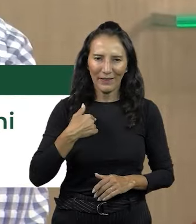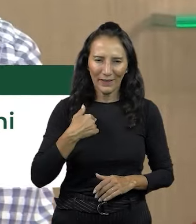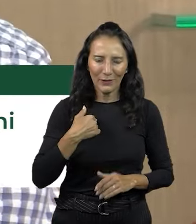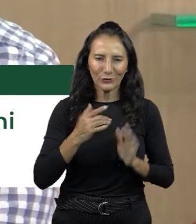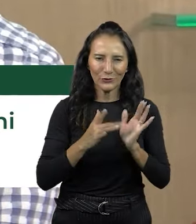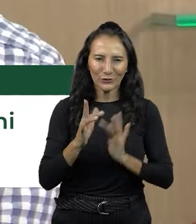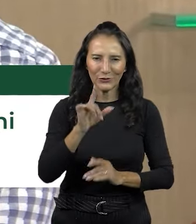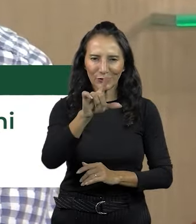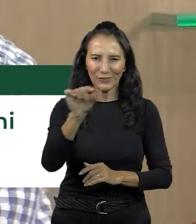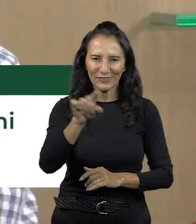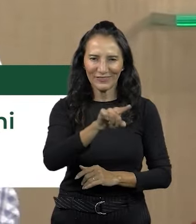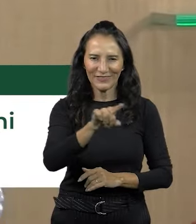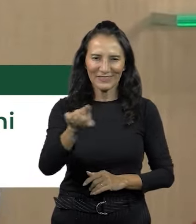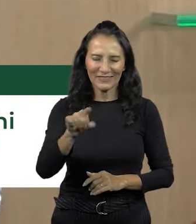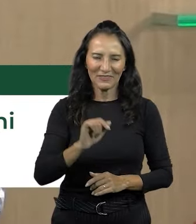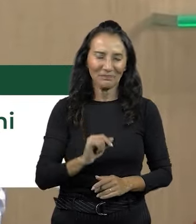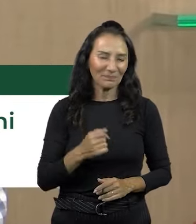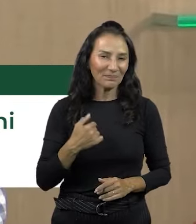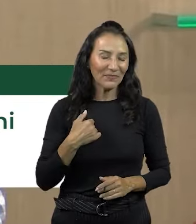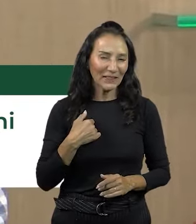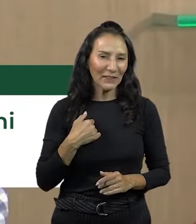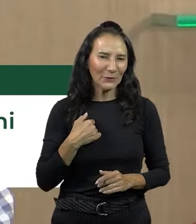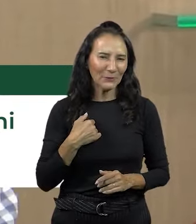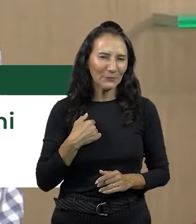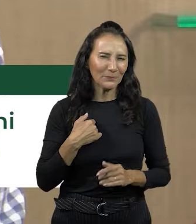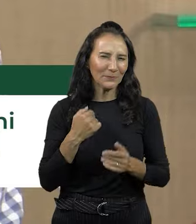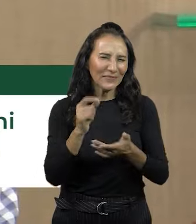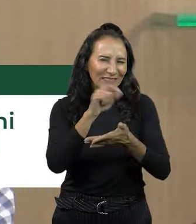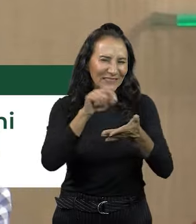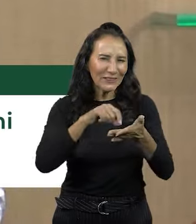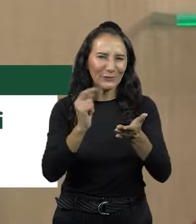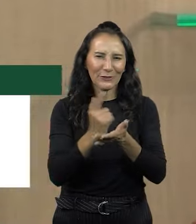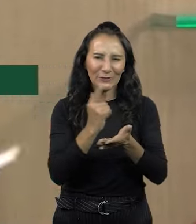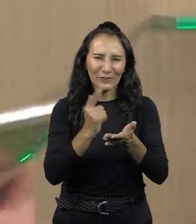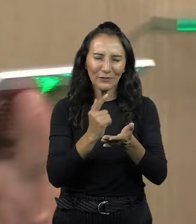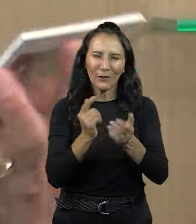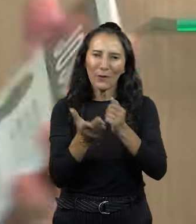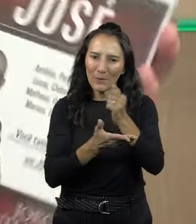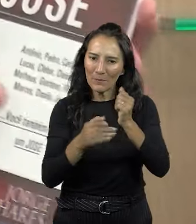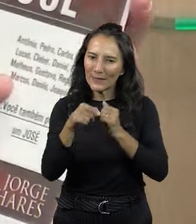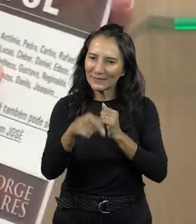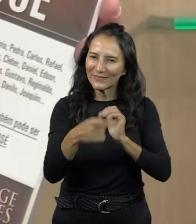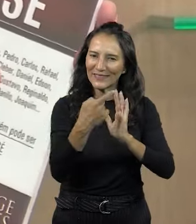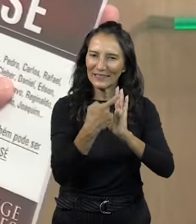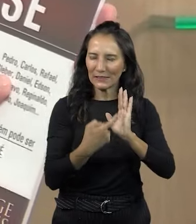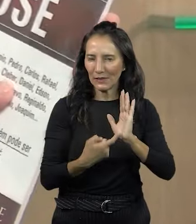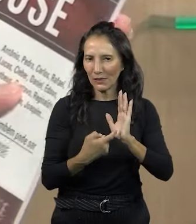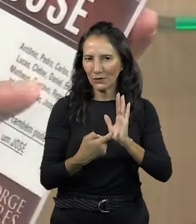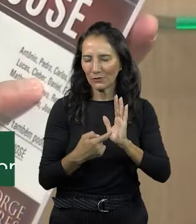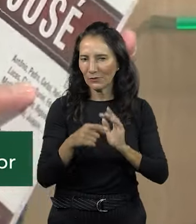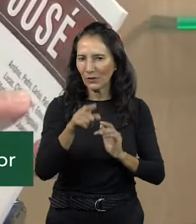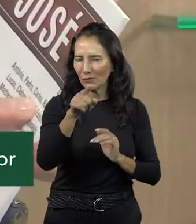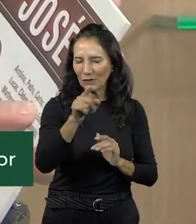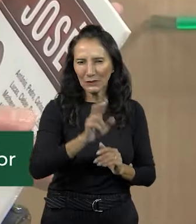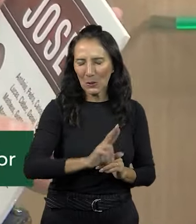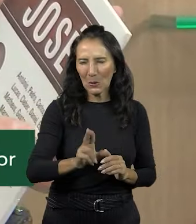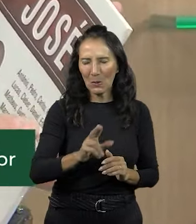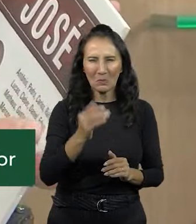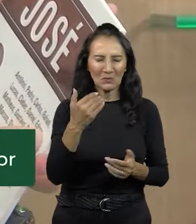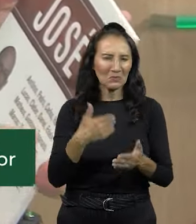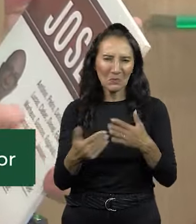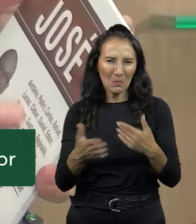eu escrevi um livro baseado nesse texto que ainda que você se chame Antônio